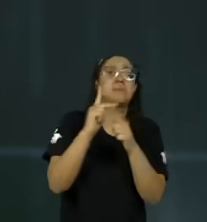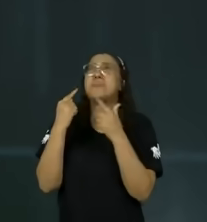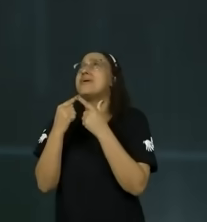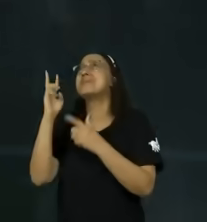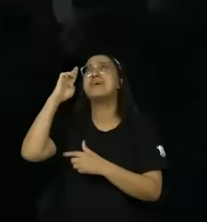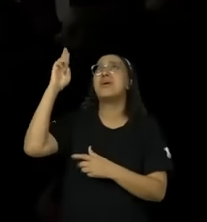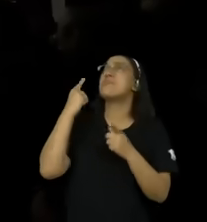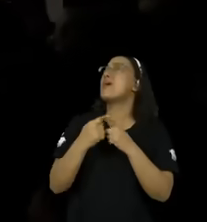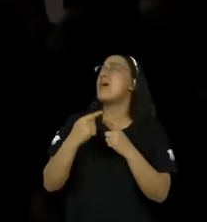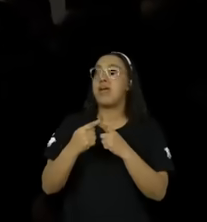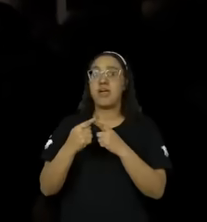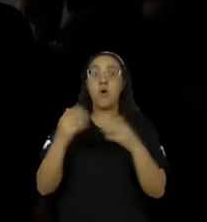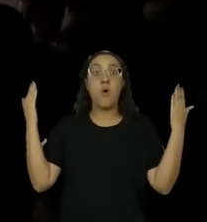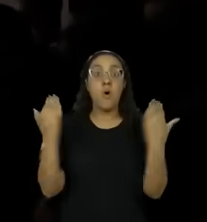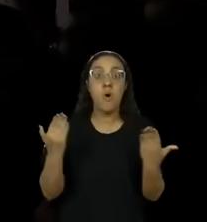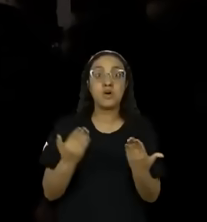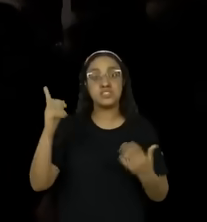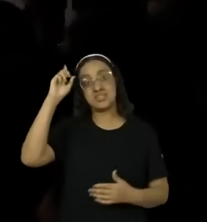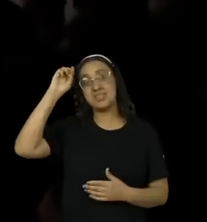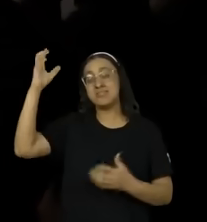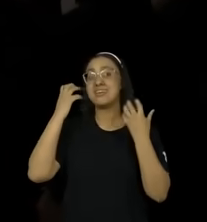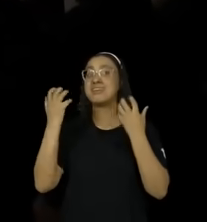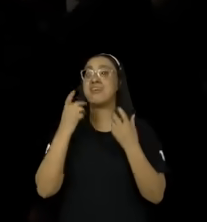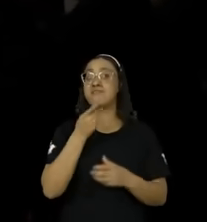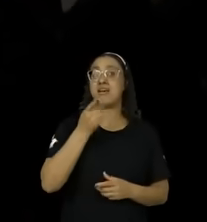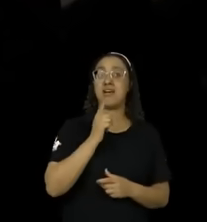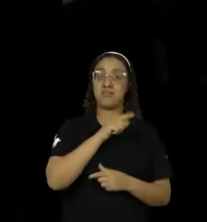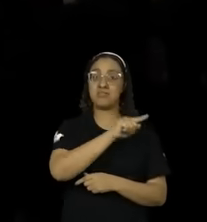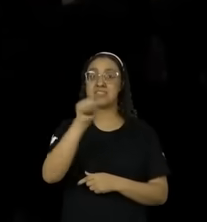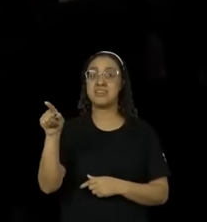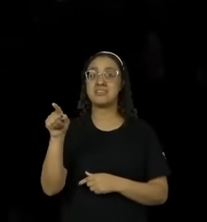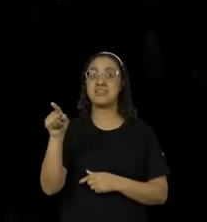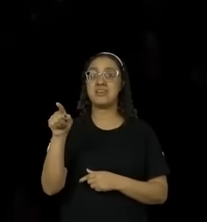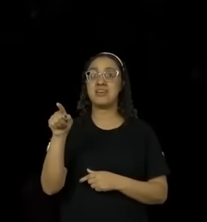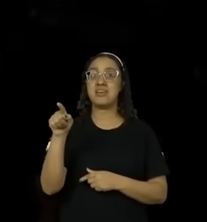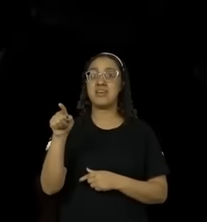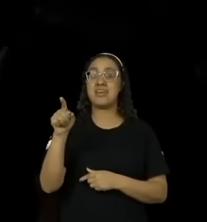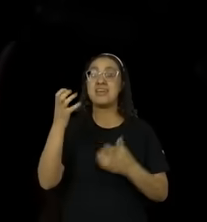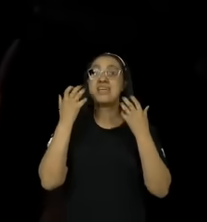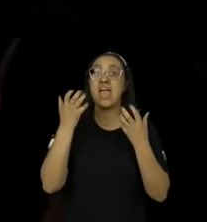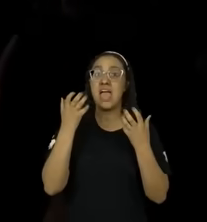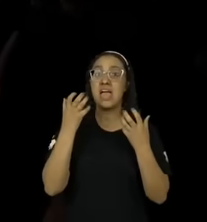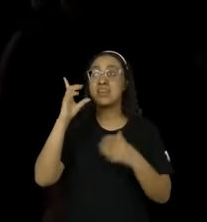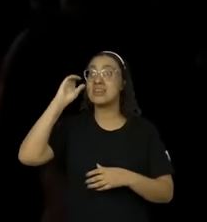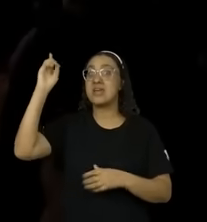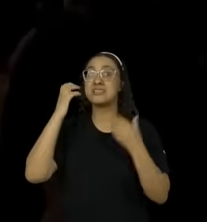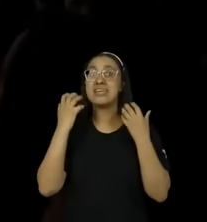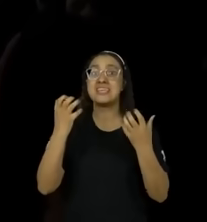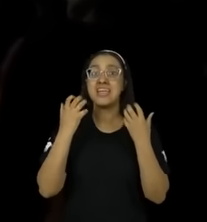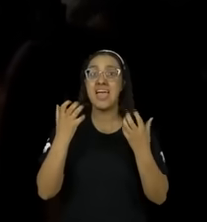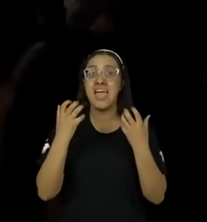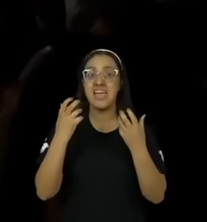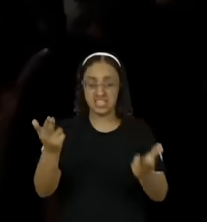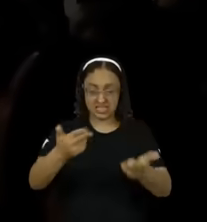noite. Tudo que está mal resolvido na tua vida, tudo que você olha para si mesmo e diz: eu não aceito, eu tenho um trauma, Deus hoje vai